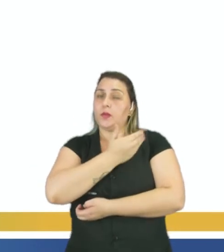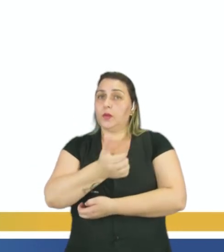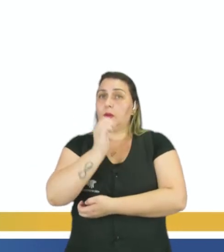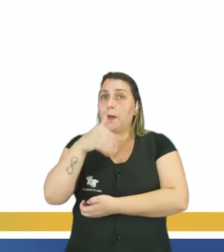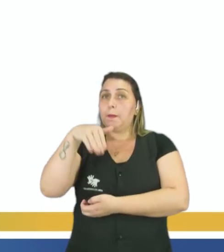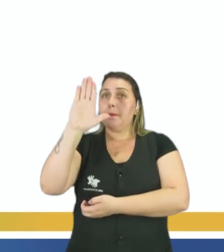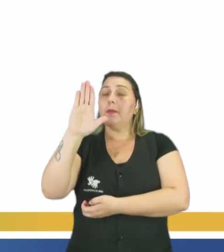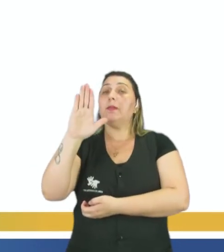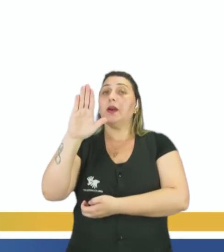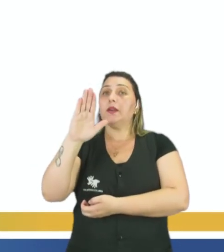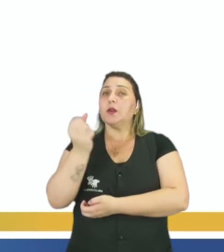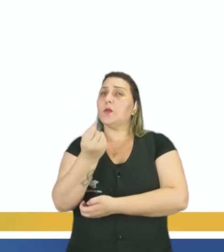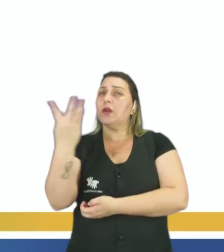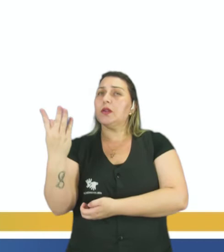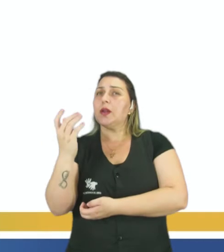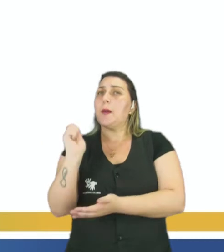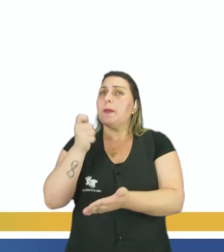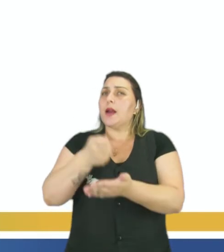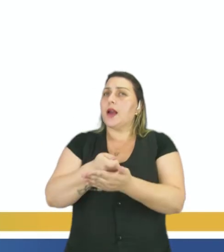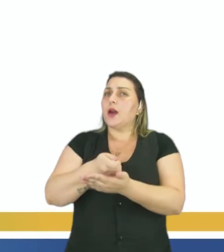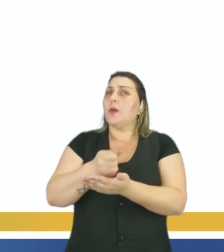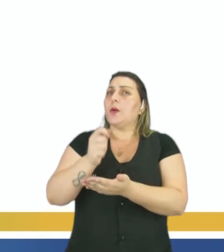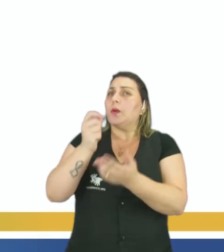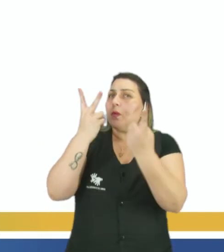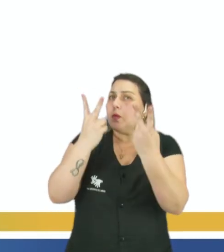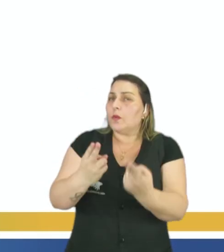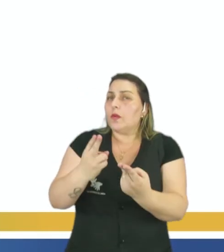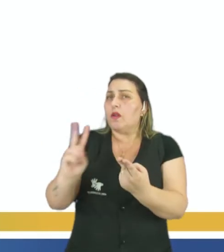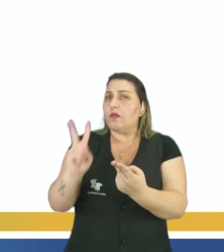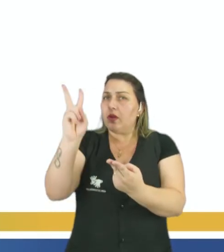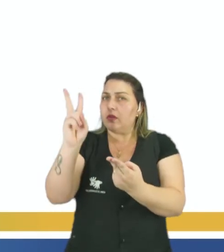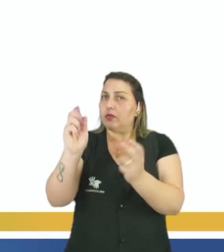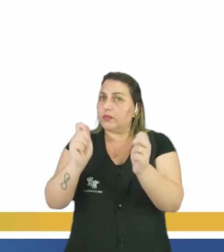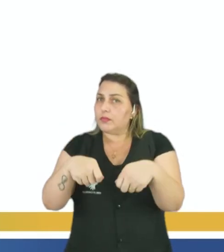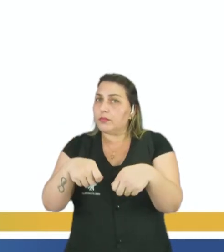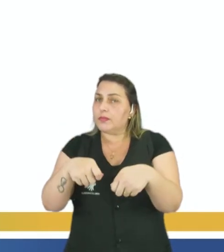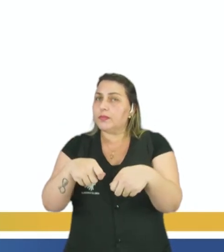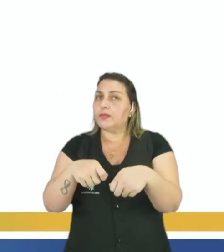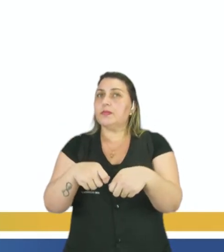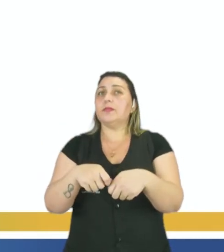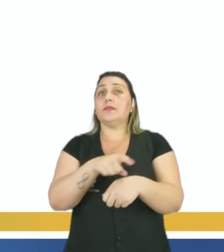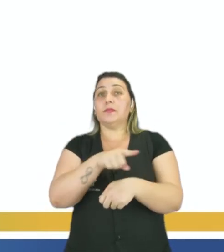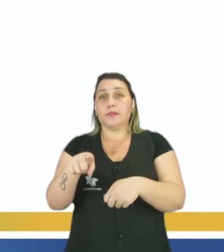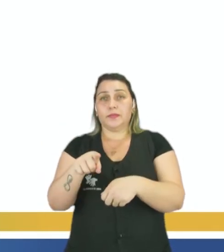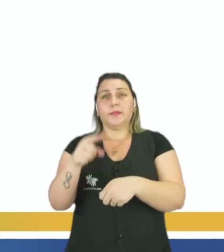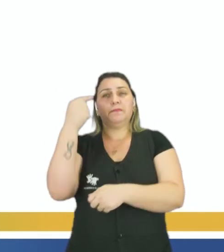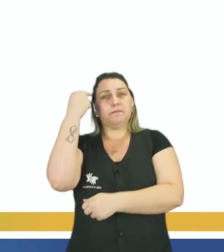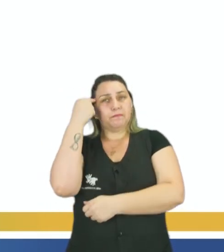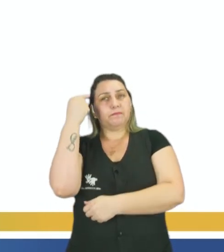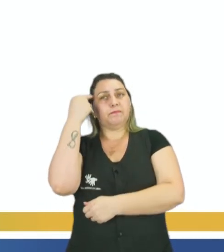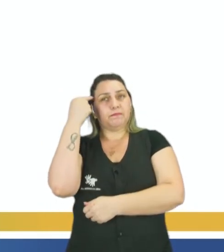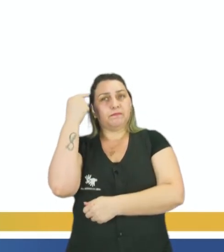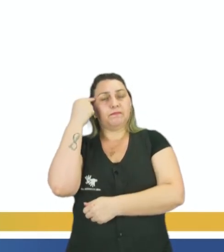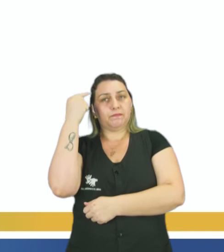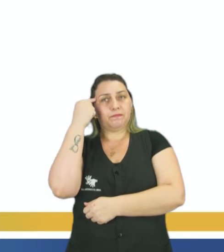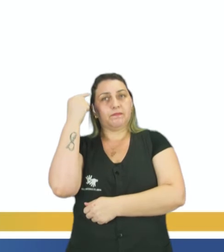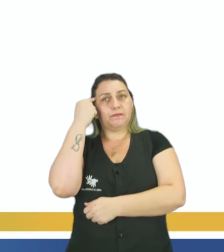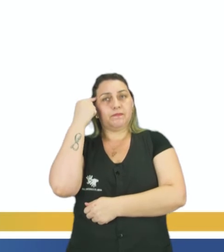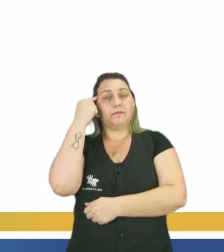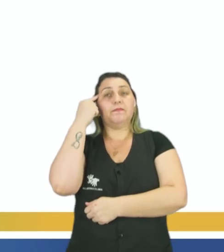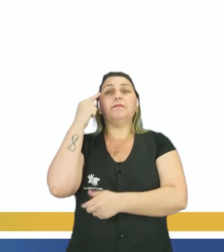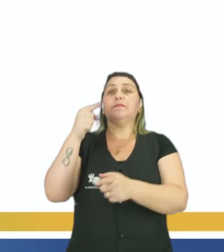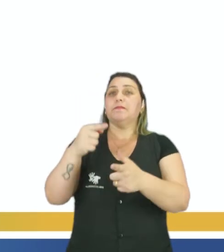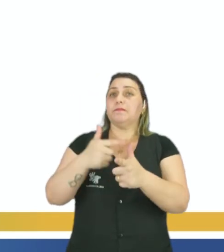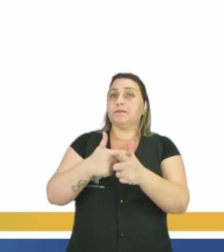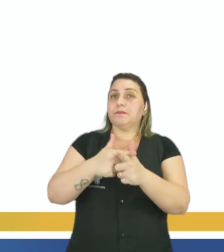mais refrigerante pagando o menos valor possível? E aí vocês pensem um pouquinho acerca dessa